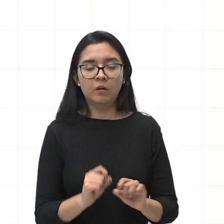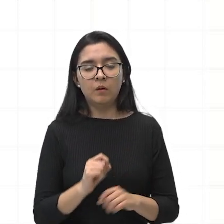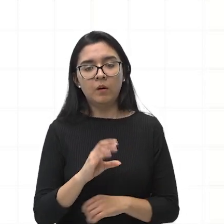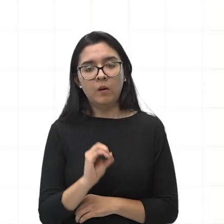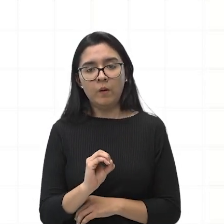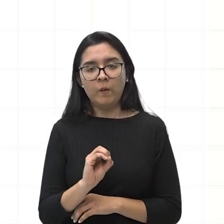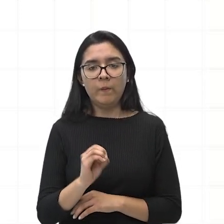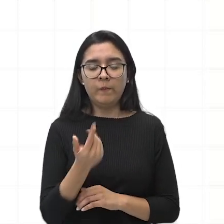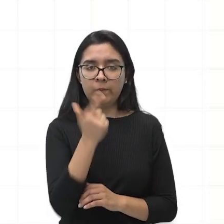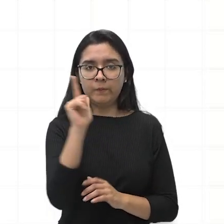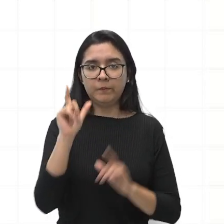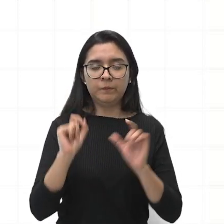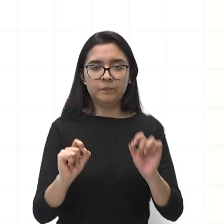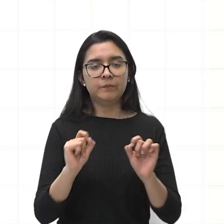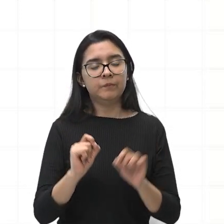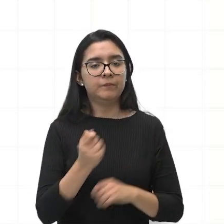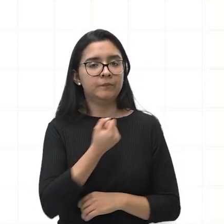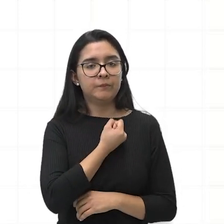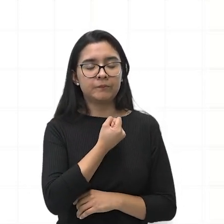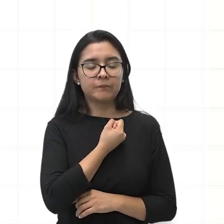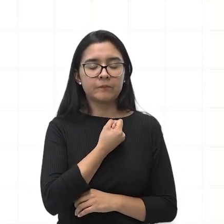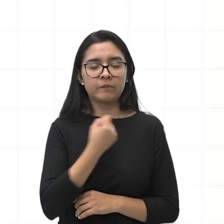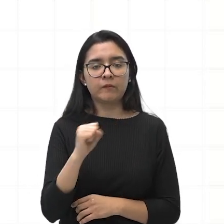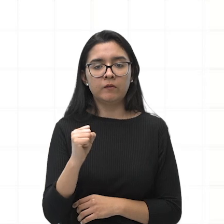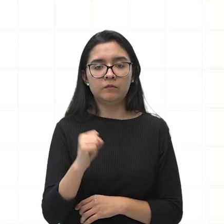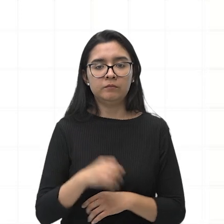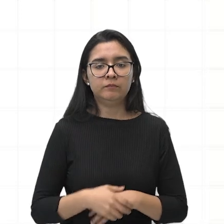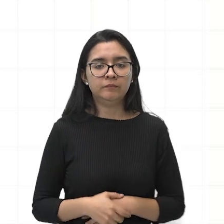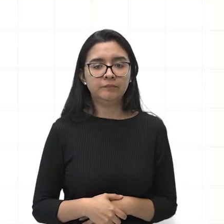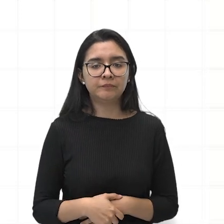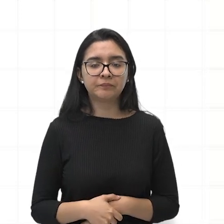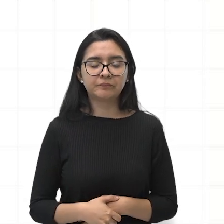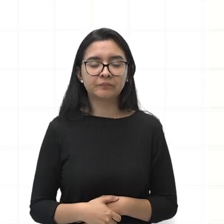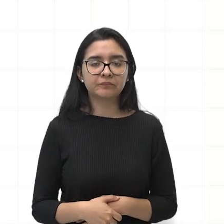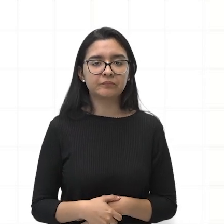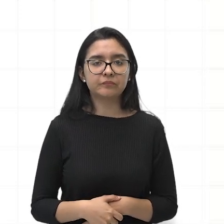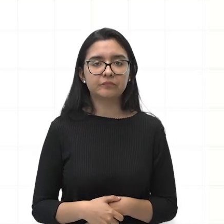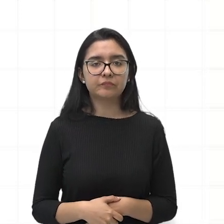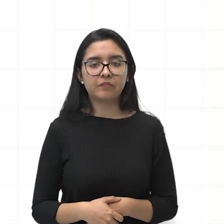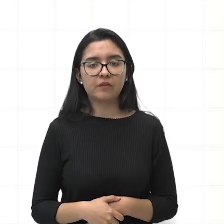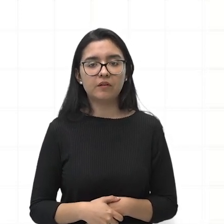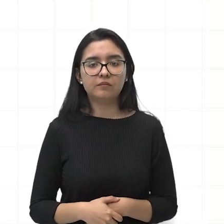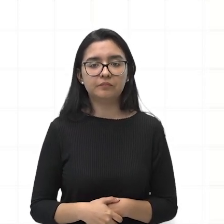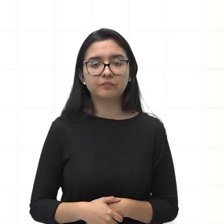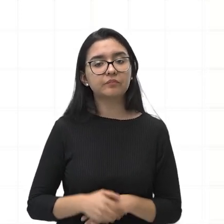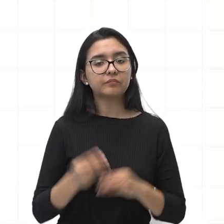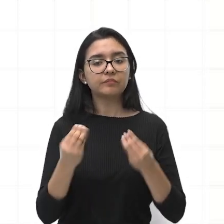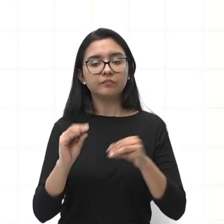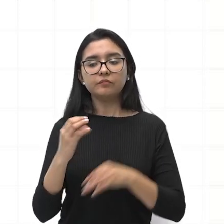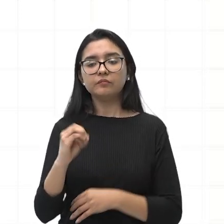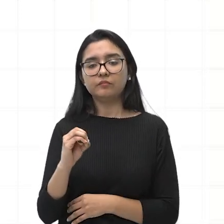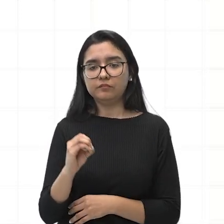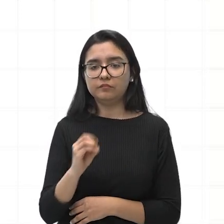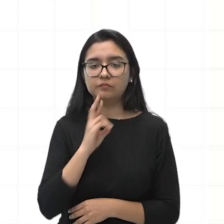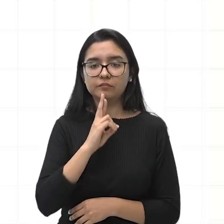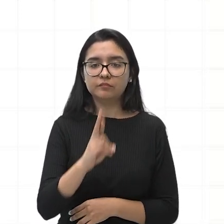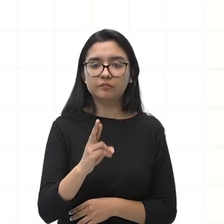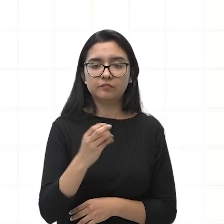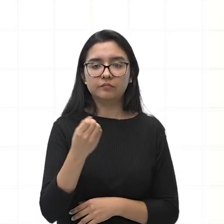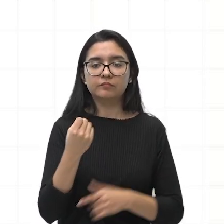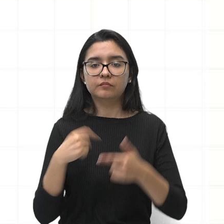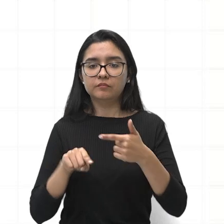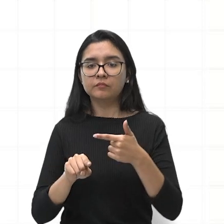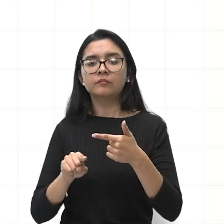número, 8, né? Só acrescentar, acrescenta o 0 aqui, né? Aí dá 8.